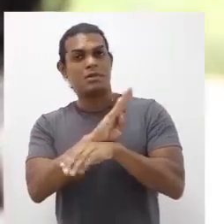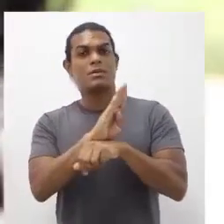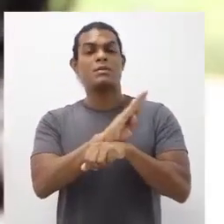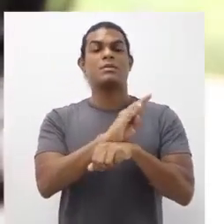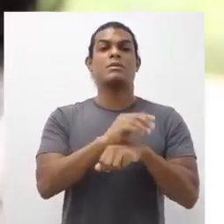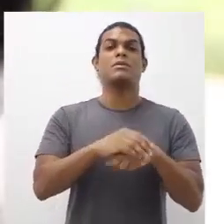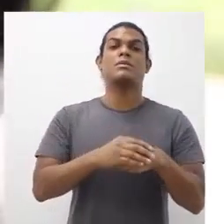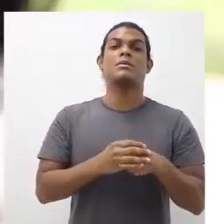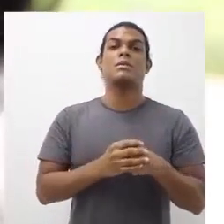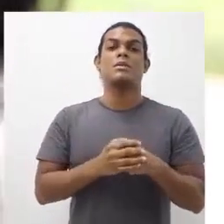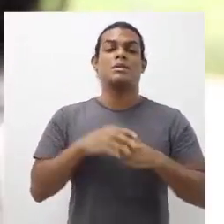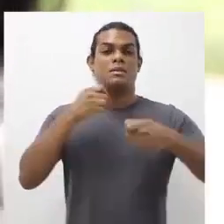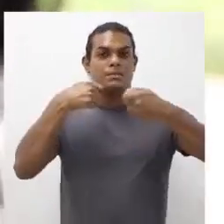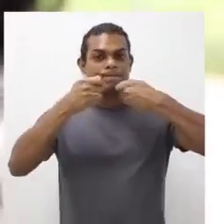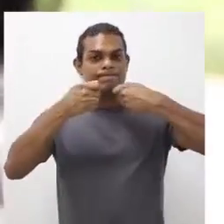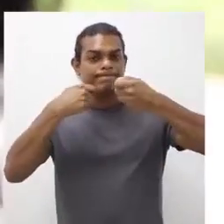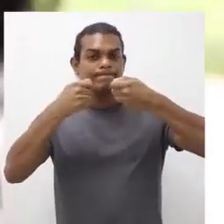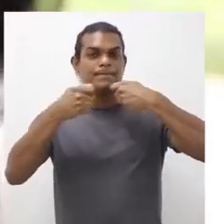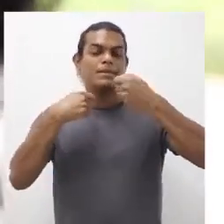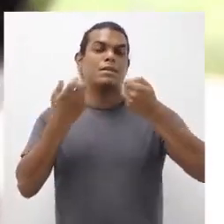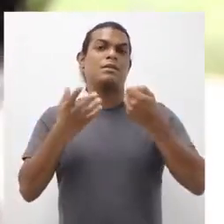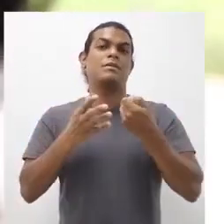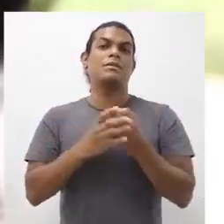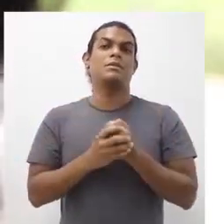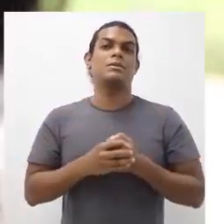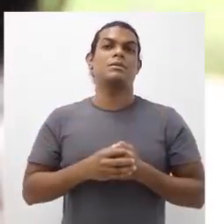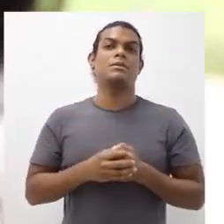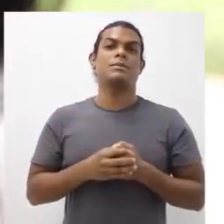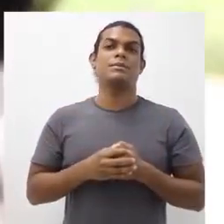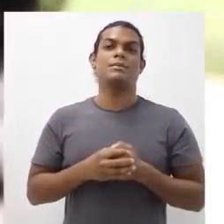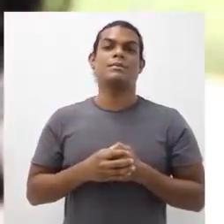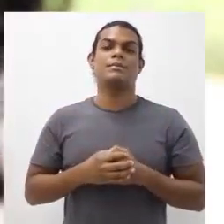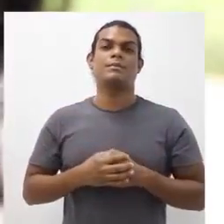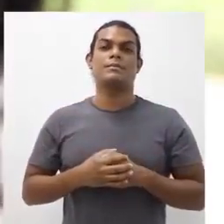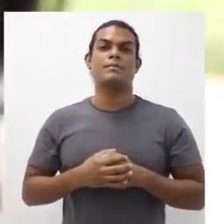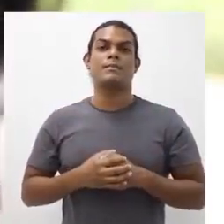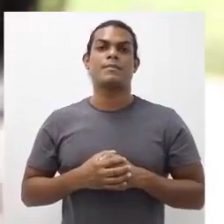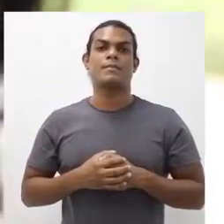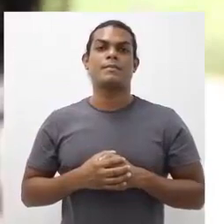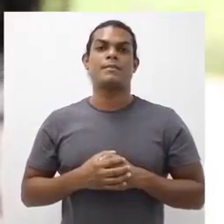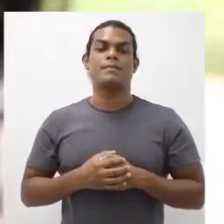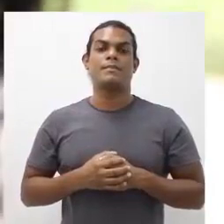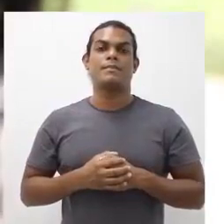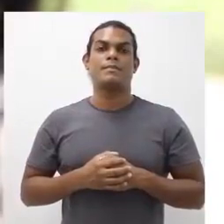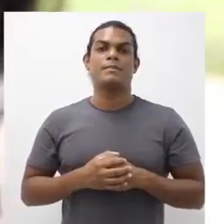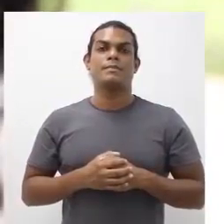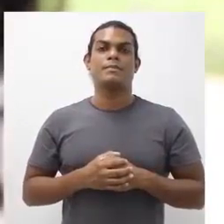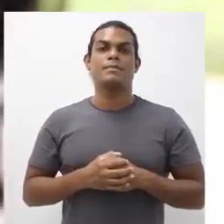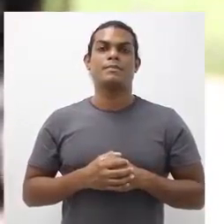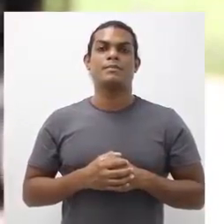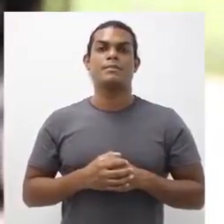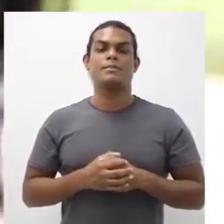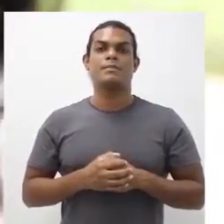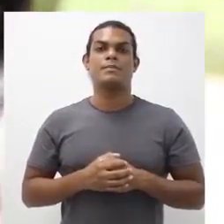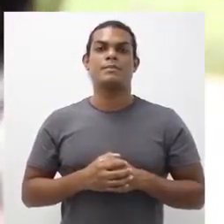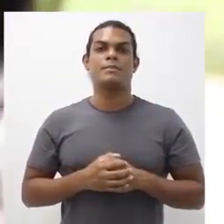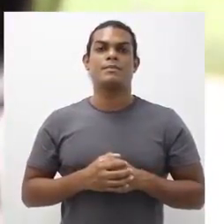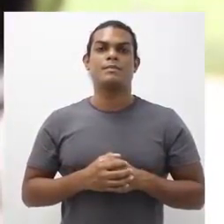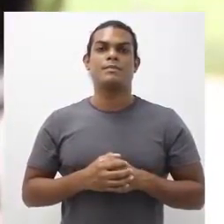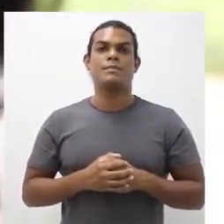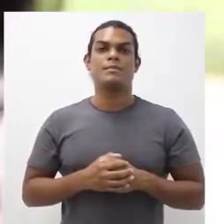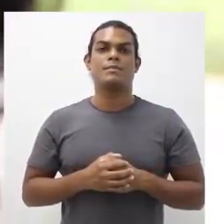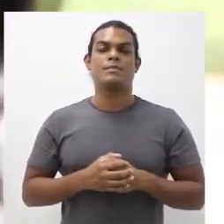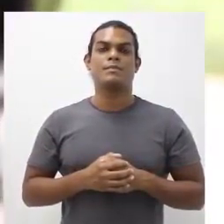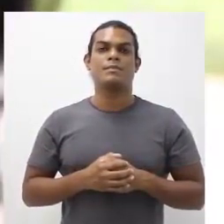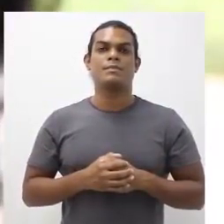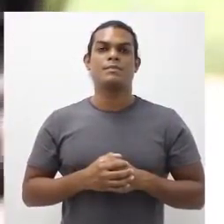filmagem, produção de entrevistas, né, de elaboração de, como é que a gente